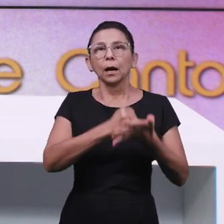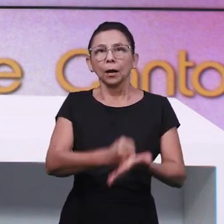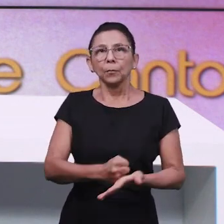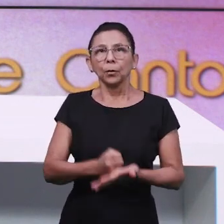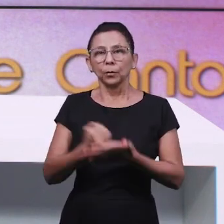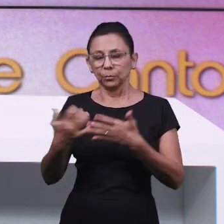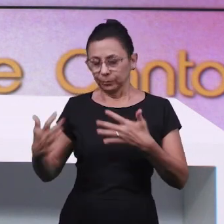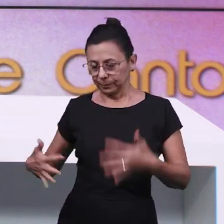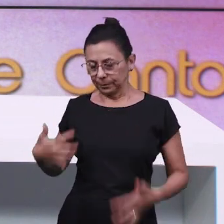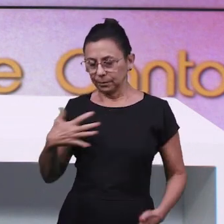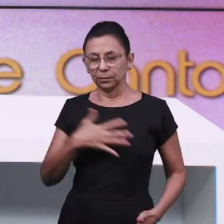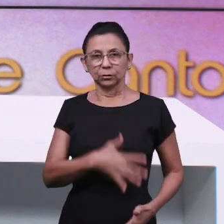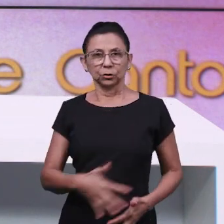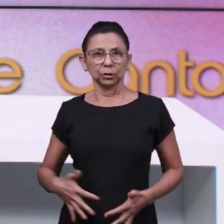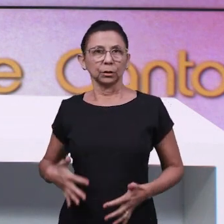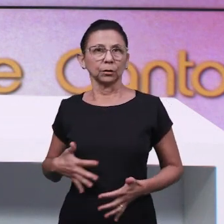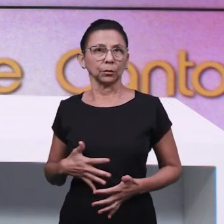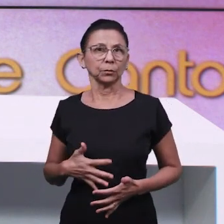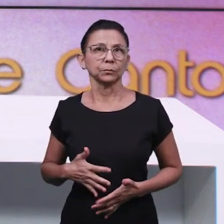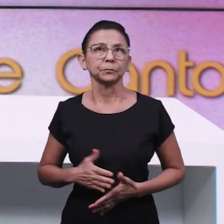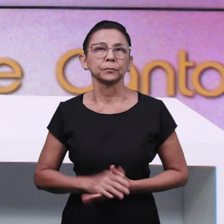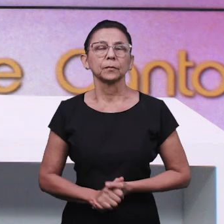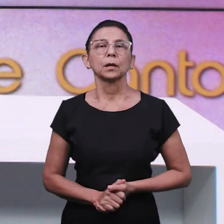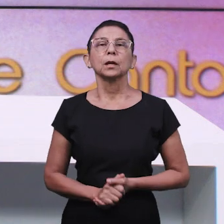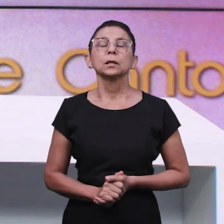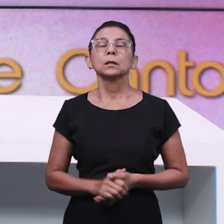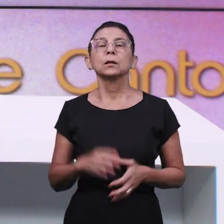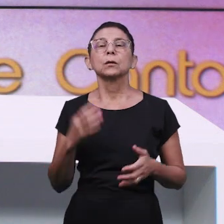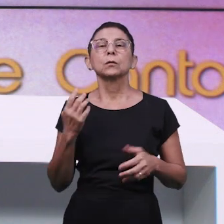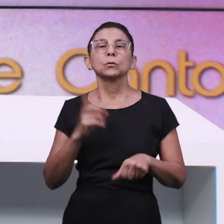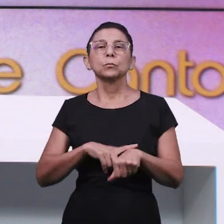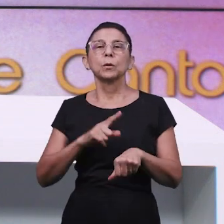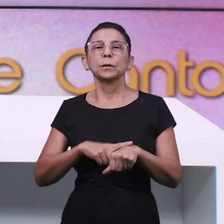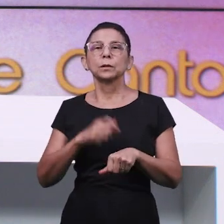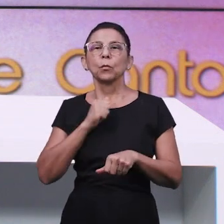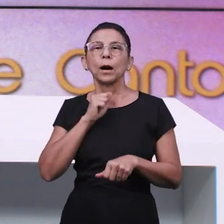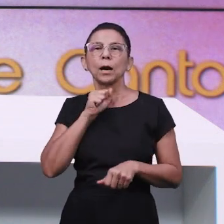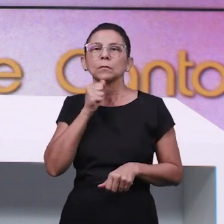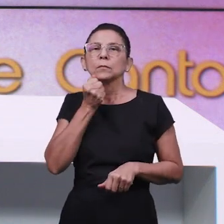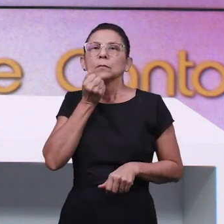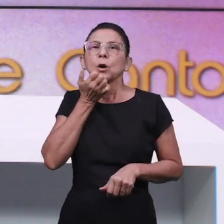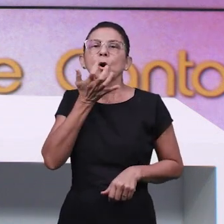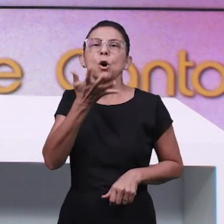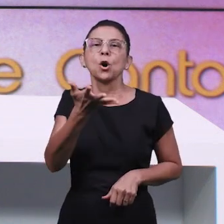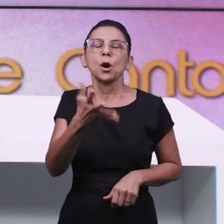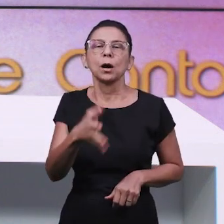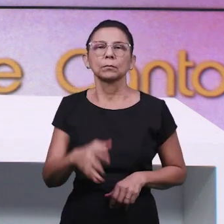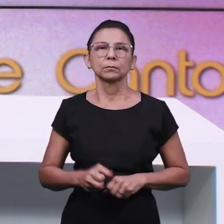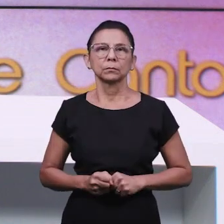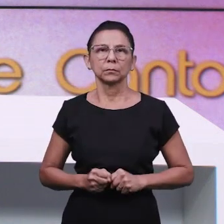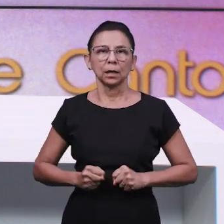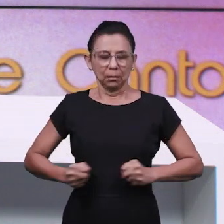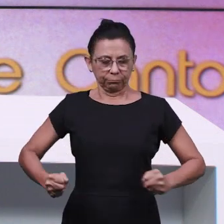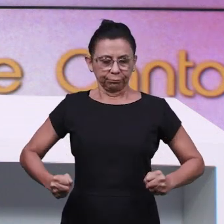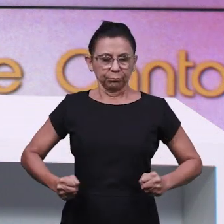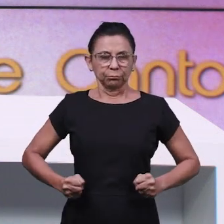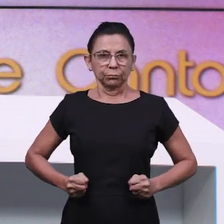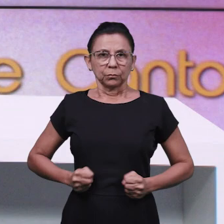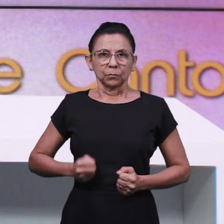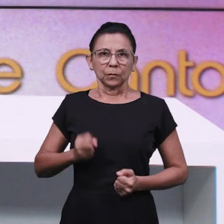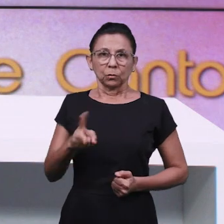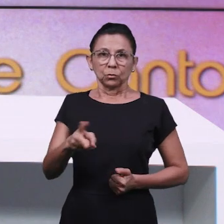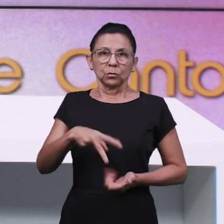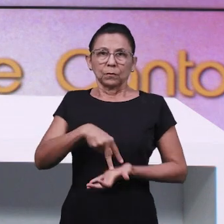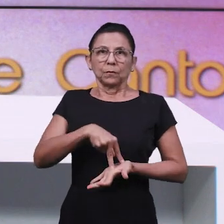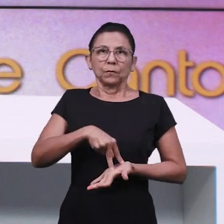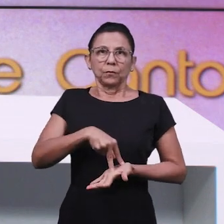para essa região. Então, no momento da expiração, ativou, mantenha ativado para que o